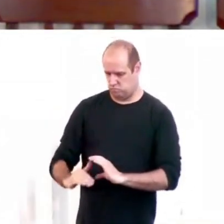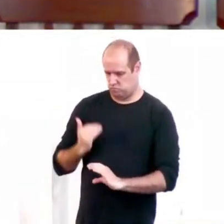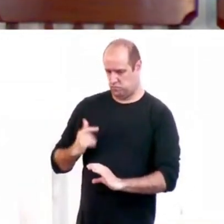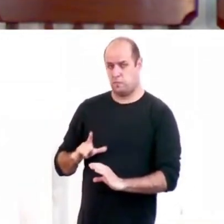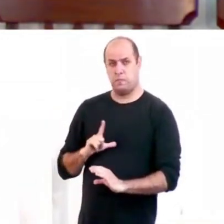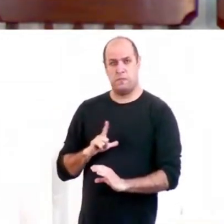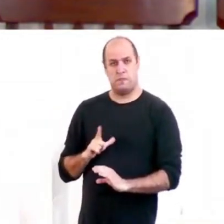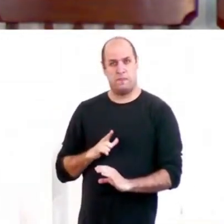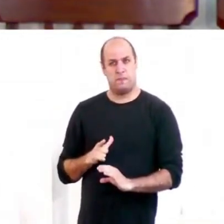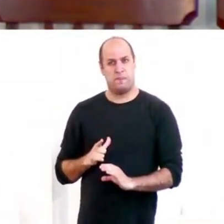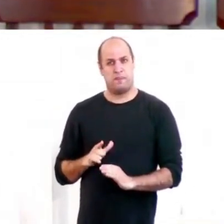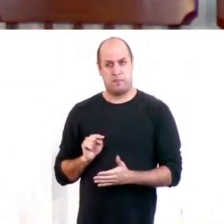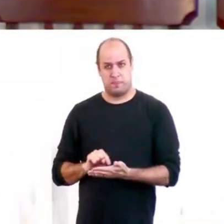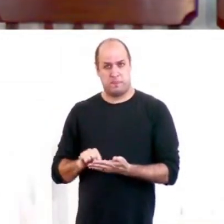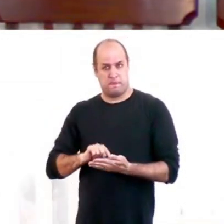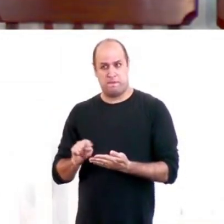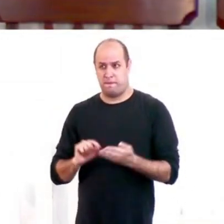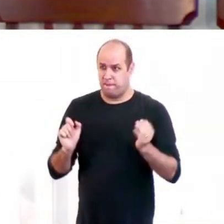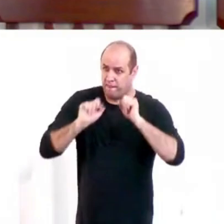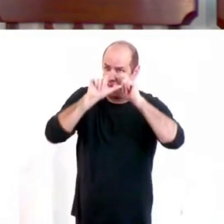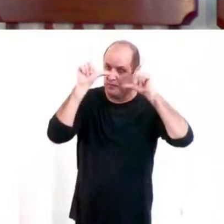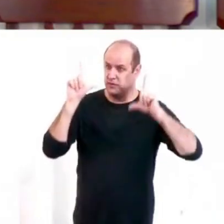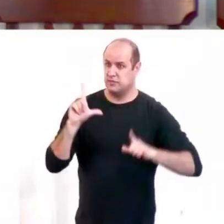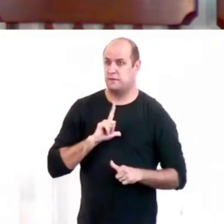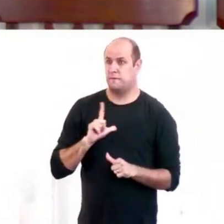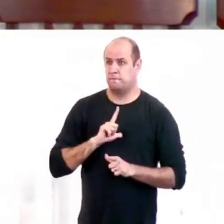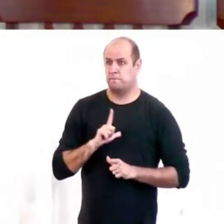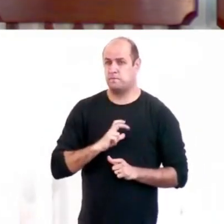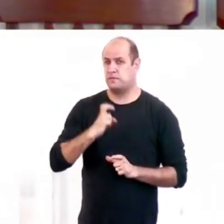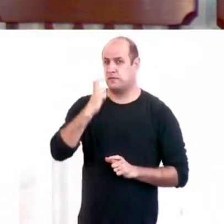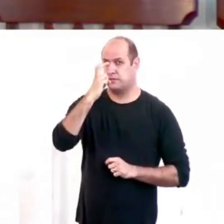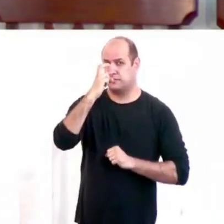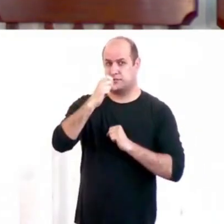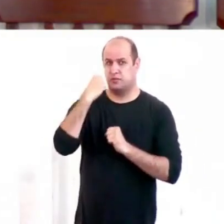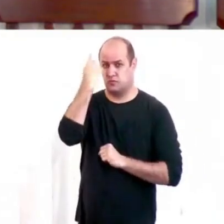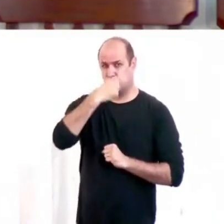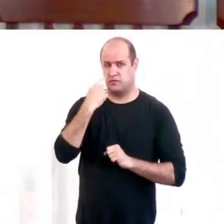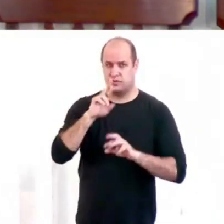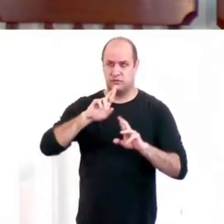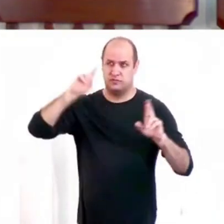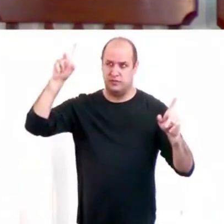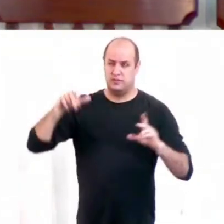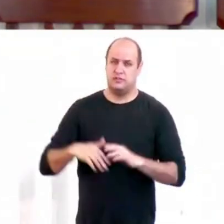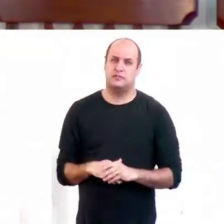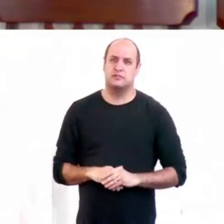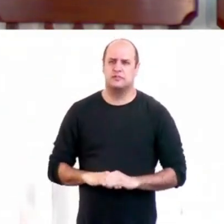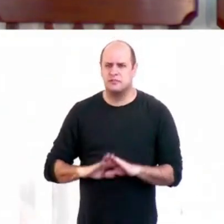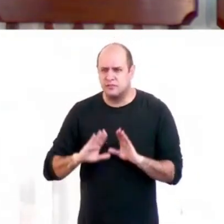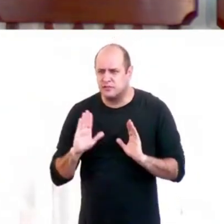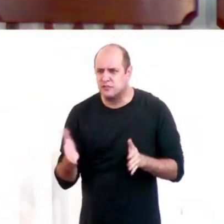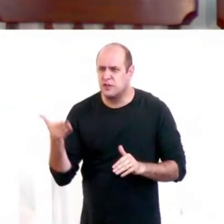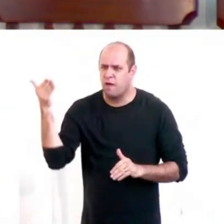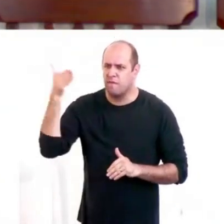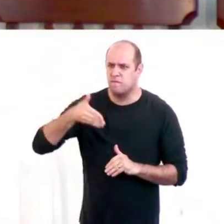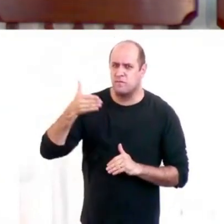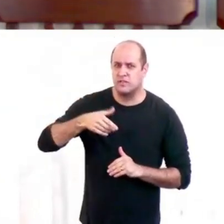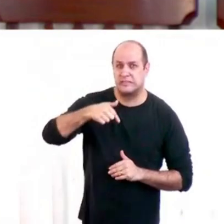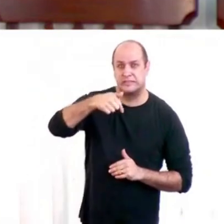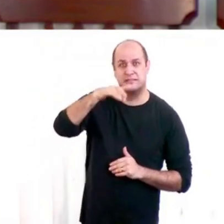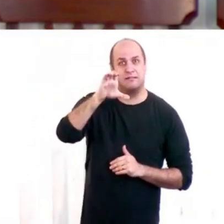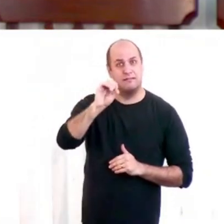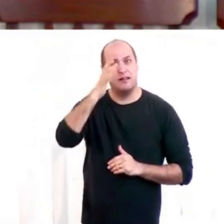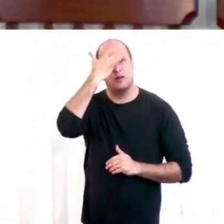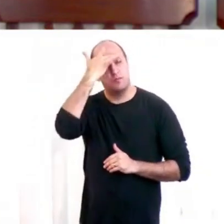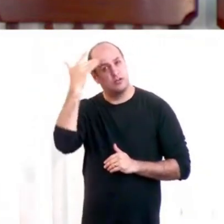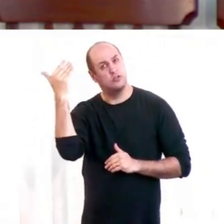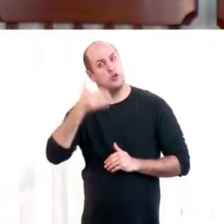relatório do culto da manhã que teve lá, estamos 5 horas de diferença, já estamos com uma frequência de 70 pessoas, isso